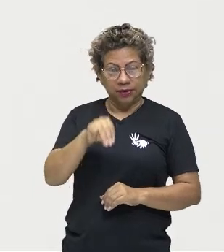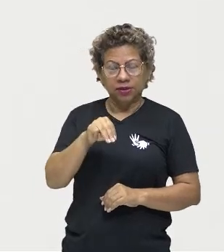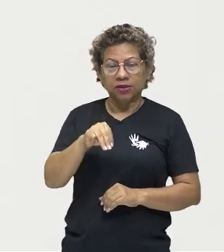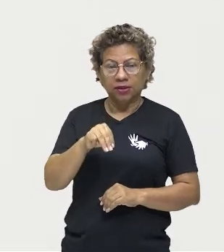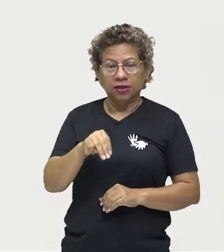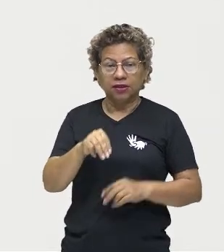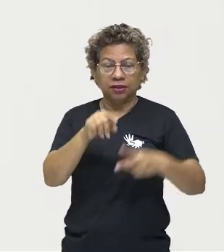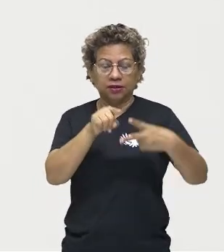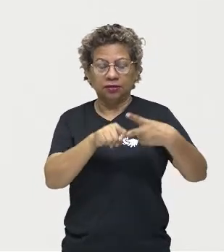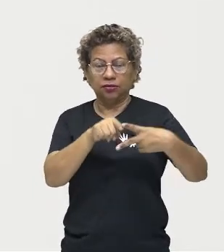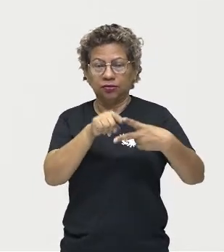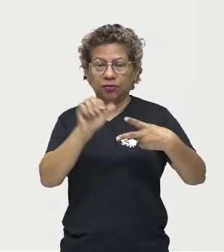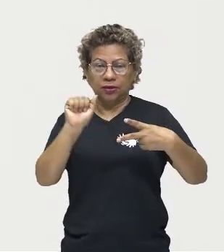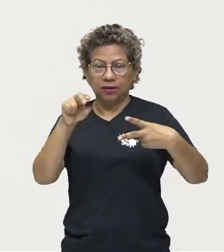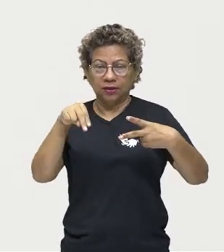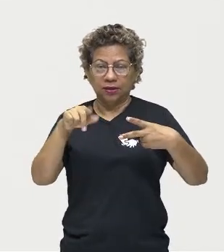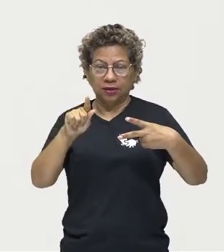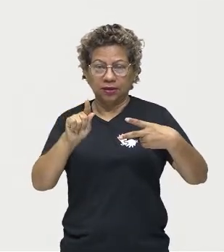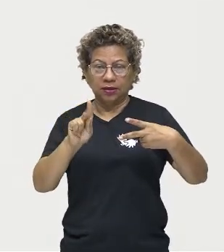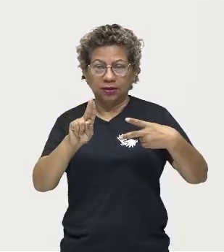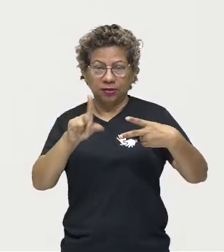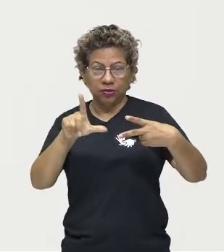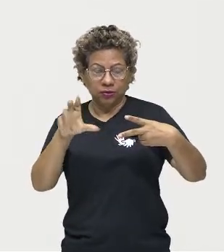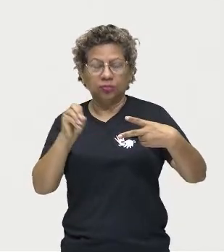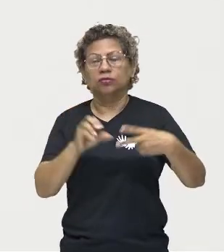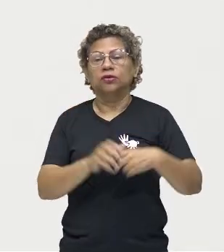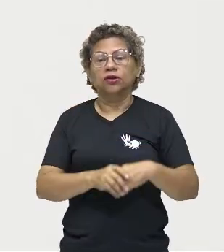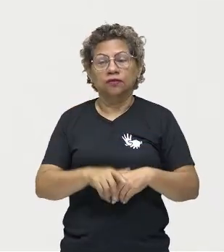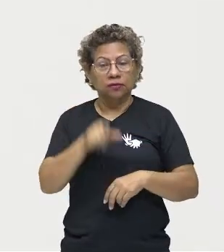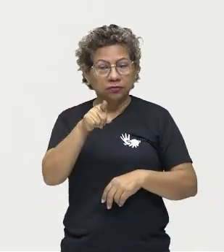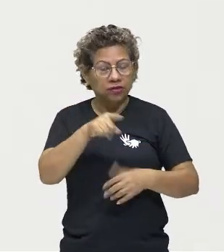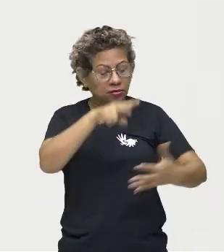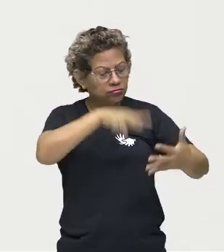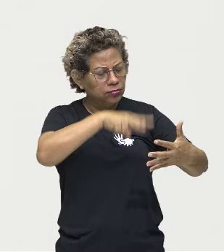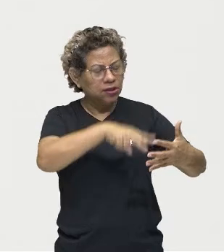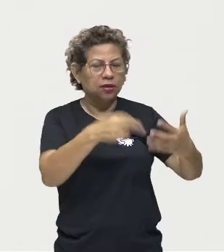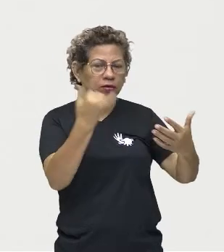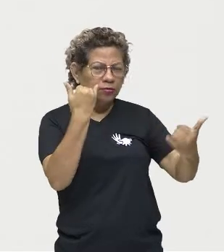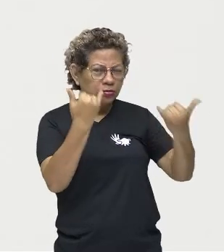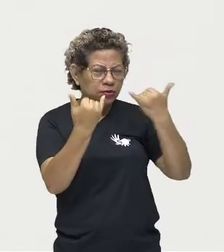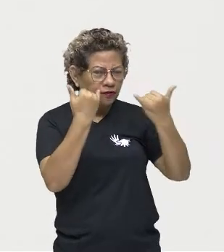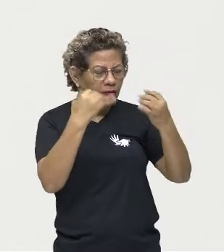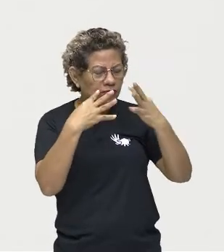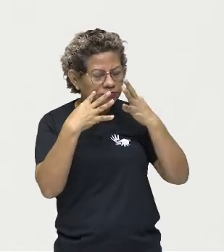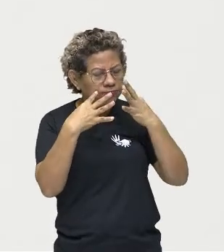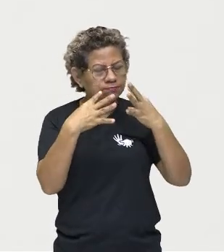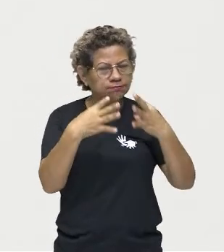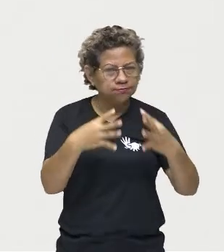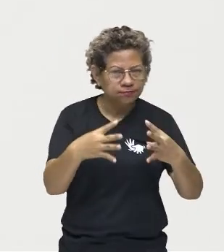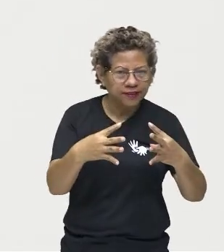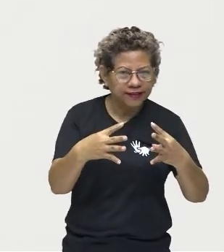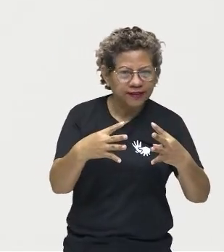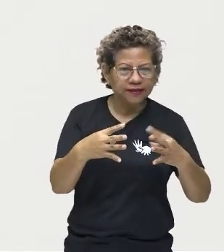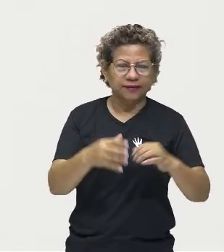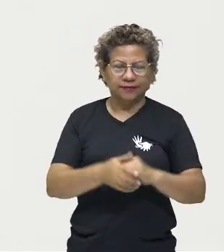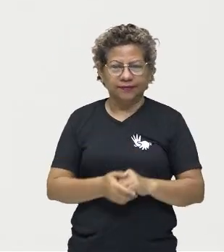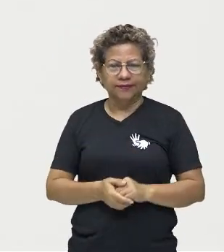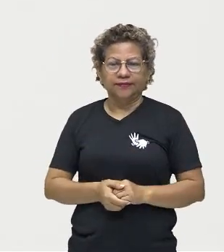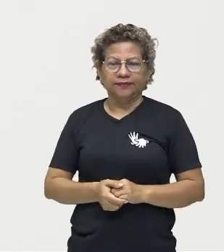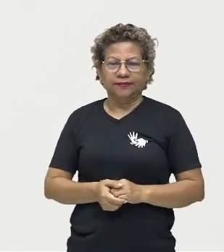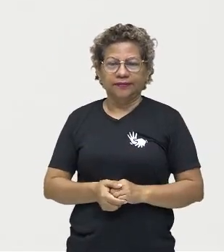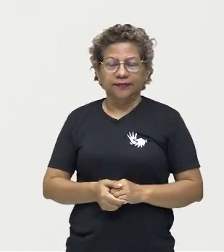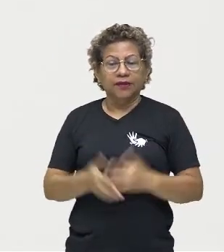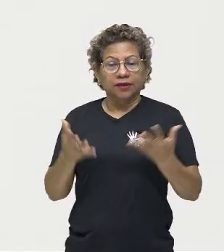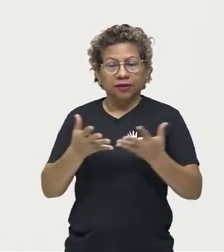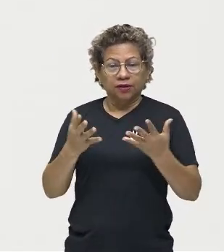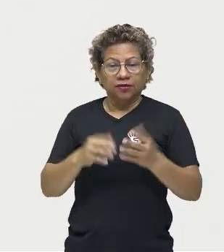E, de acordo com o problema, esse segmento aqui, que eu estou destacando ele